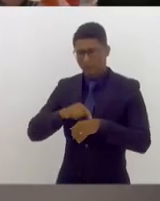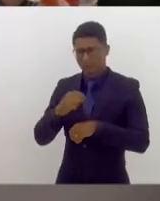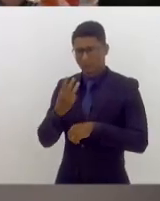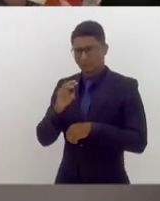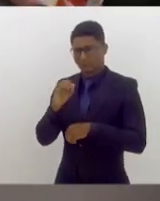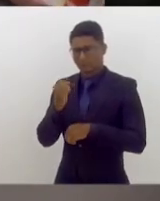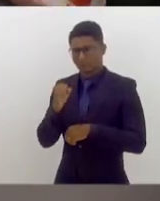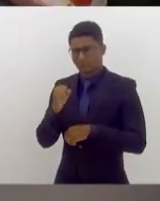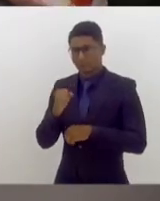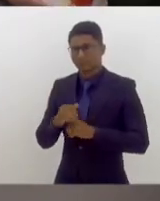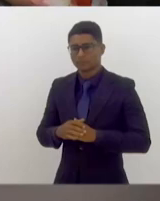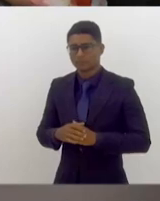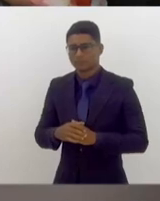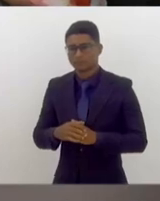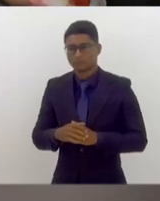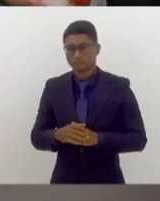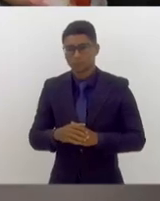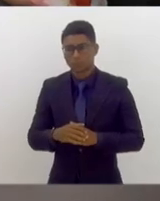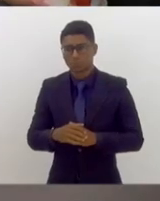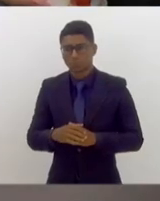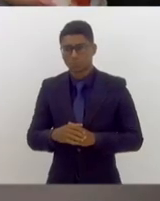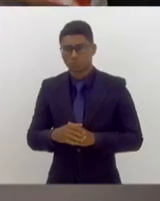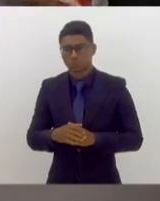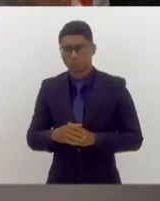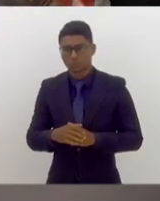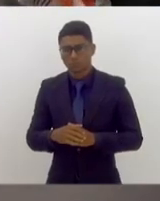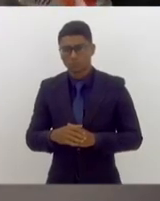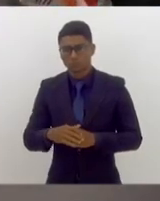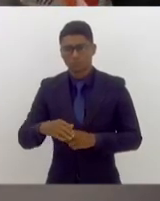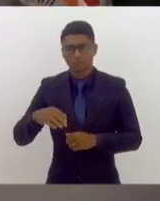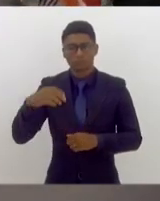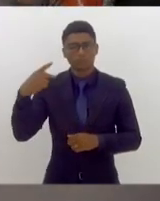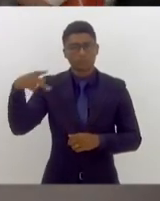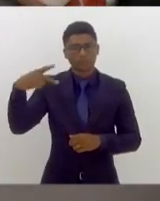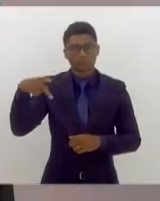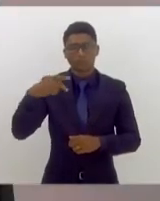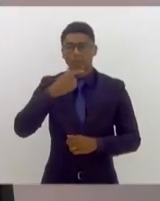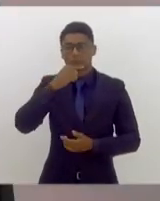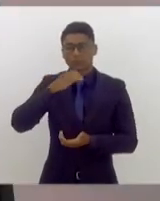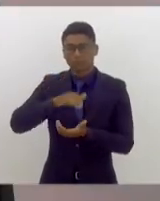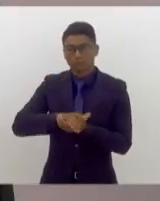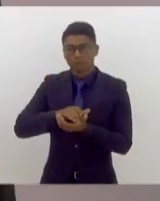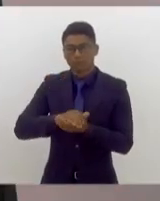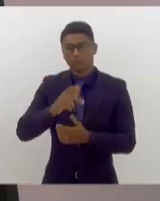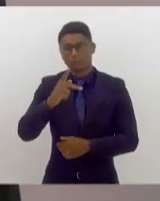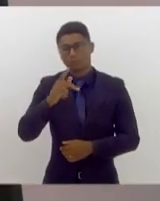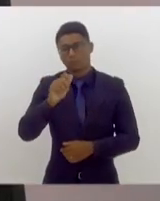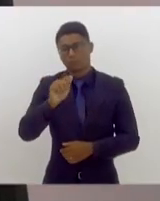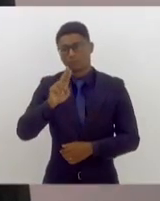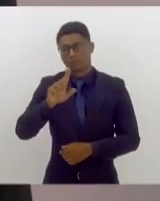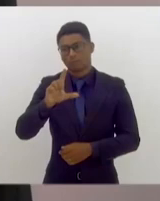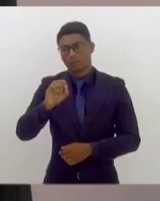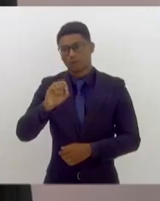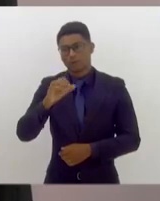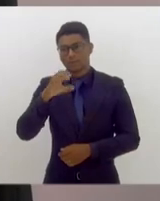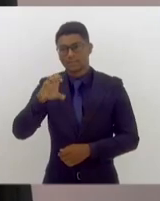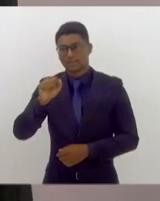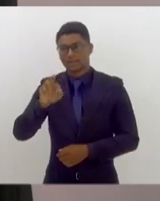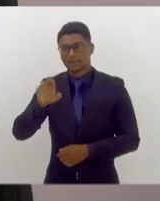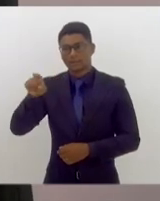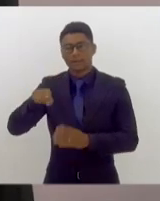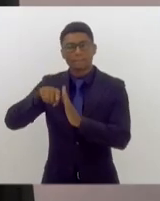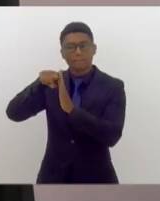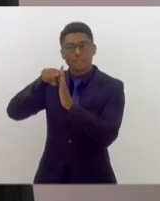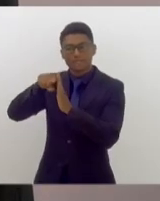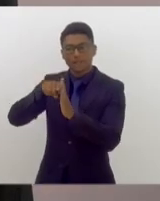Karina, Flávio, não disse por descrição e por modéstia, mas o companheiro dela é Paulo César Rodrigues Carrano, meu querido colega, um dos brilhantes pesquisadores da